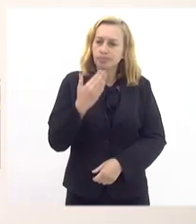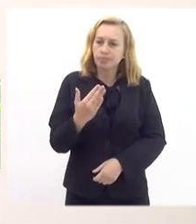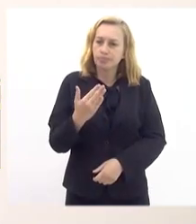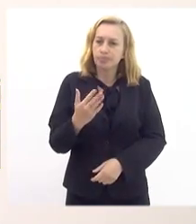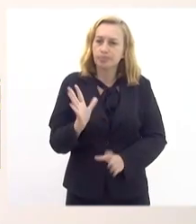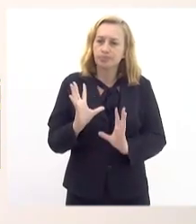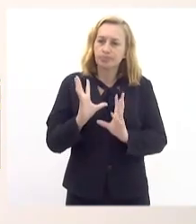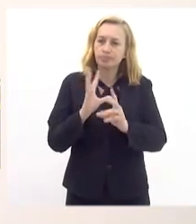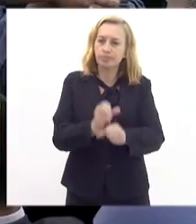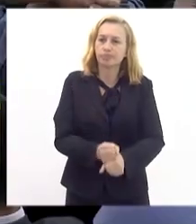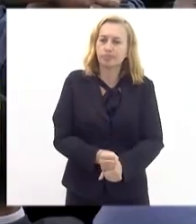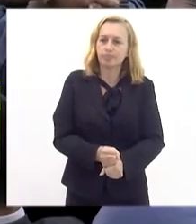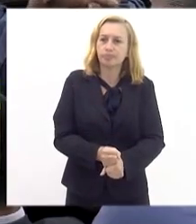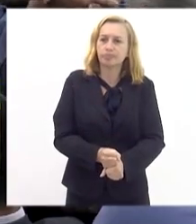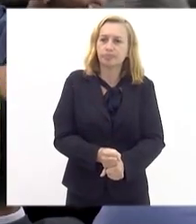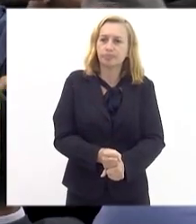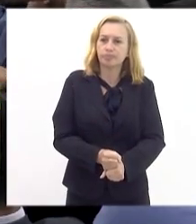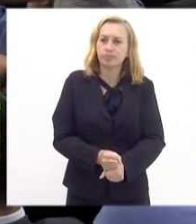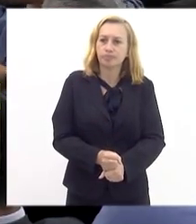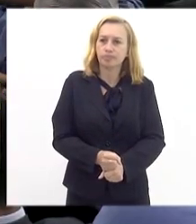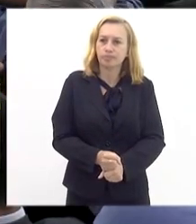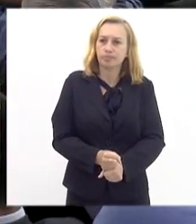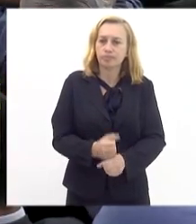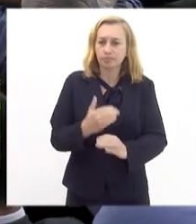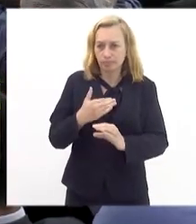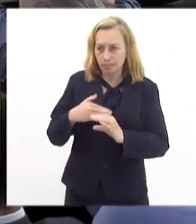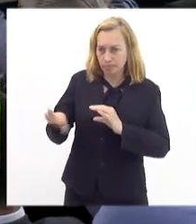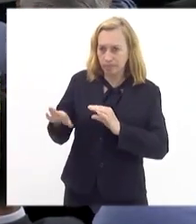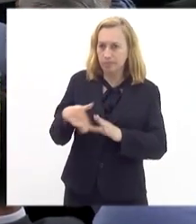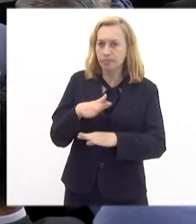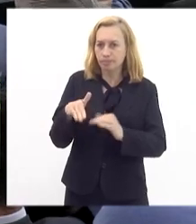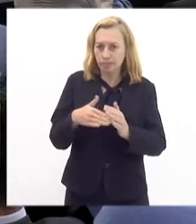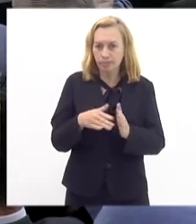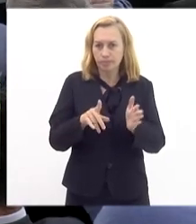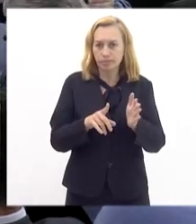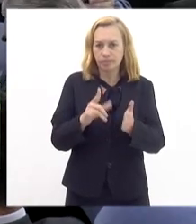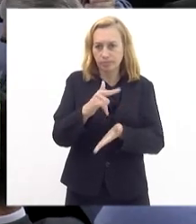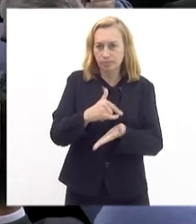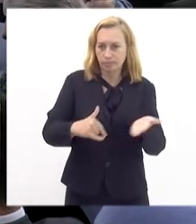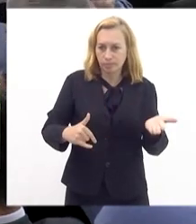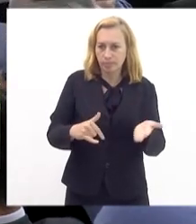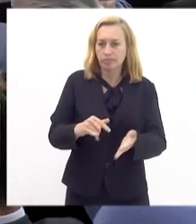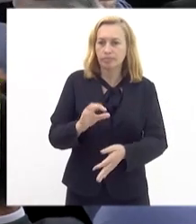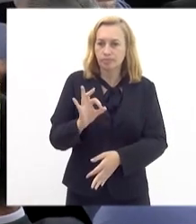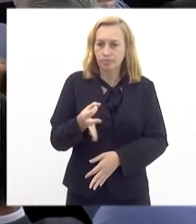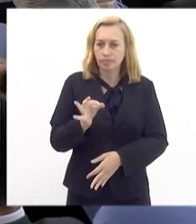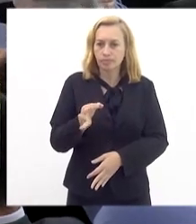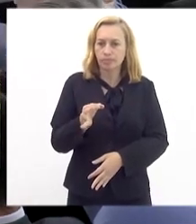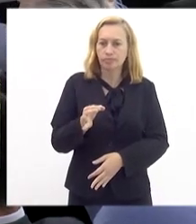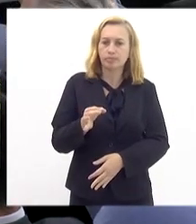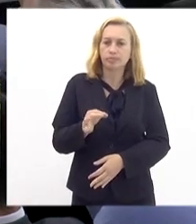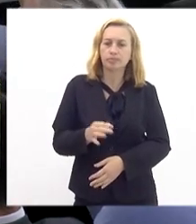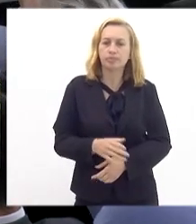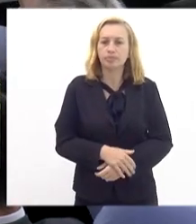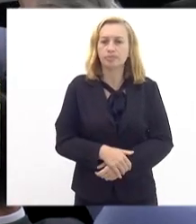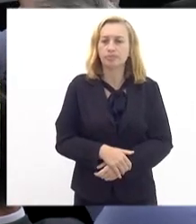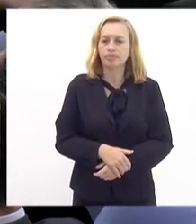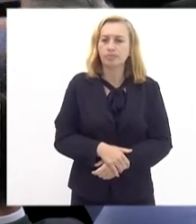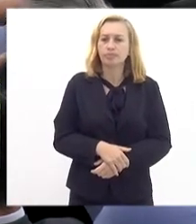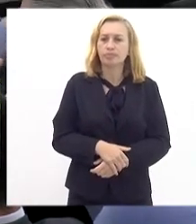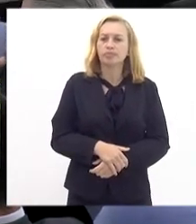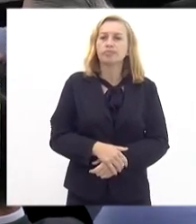meu amigo para fazer a conclusão depois se possível encaminhar todas essa documentação esses resultados suas observações tá bom